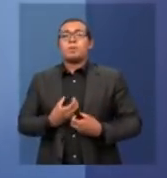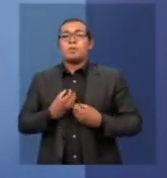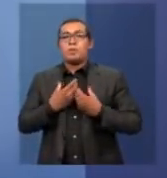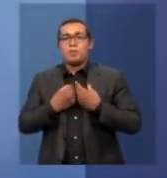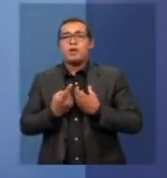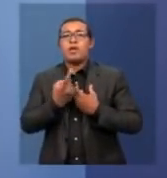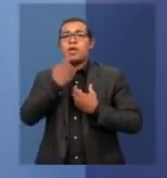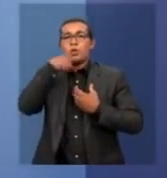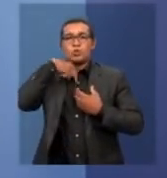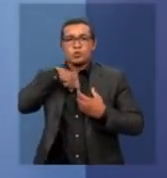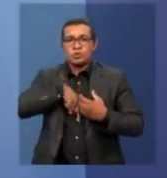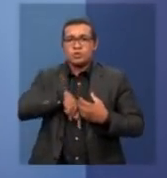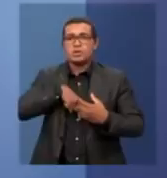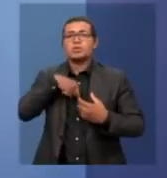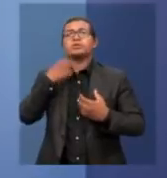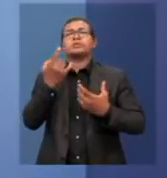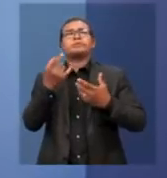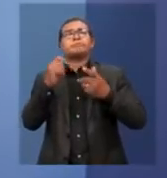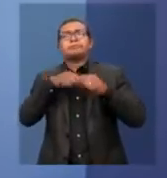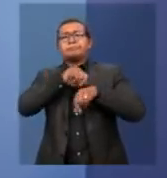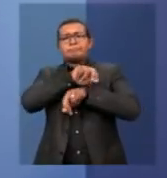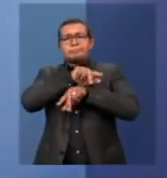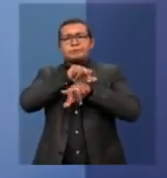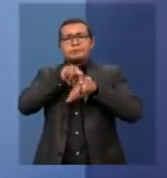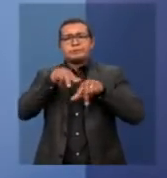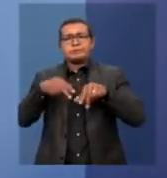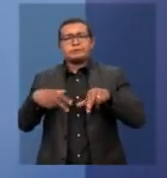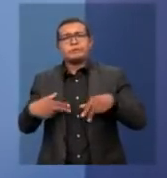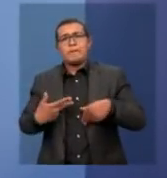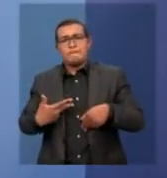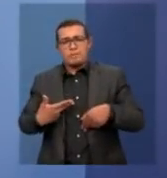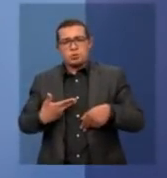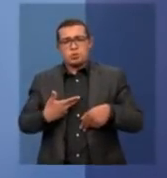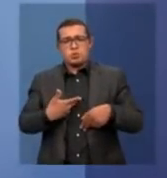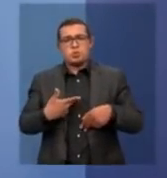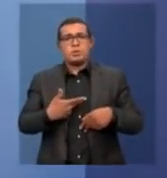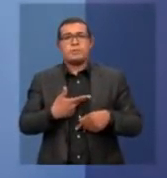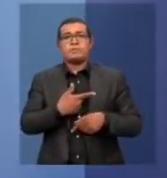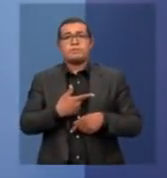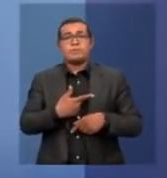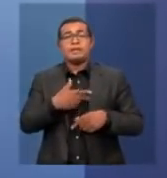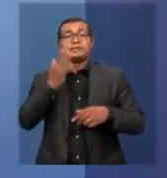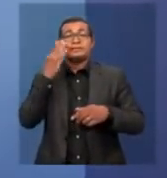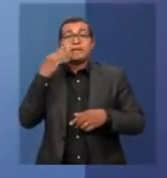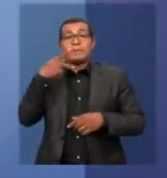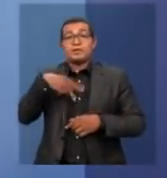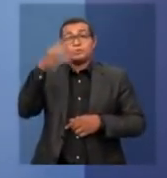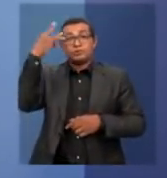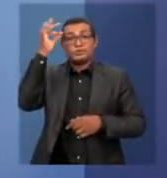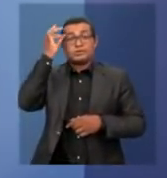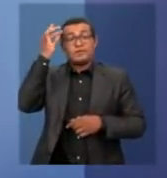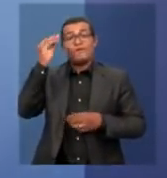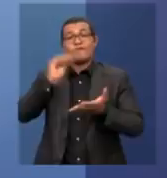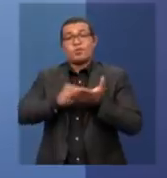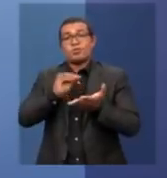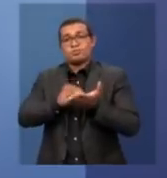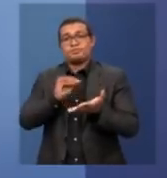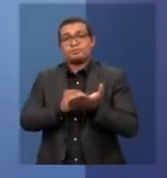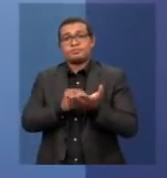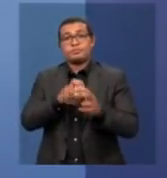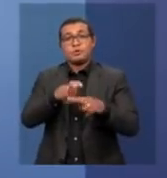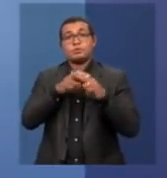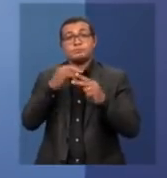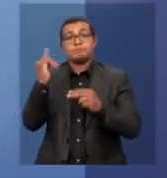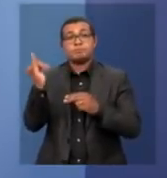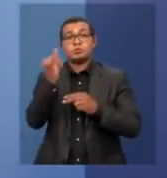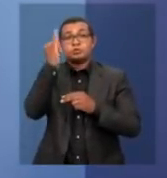bisturi elétrico precisa e nós sabemos que não tem recurso do estado pra isso portanto é importante é trazer